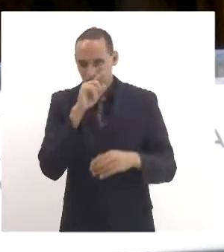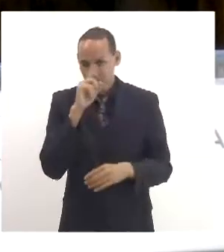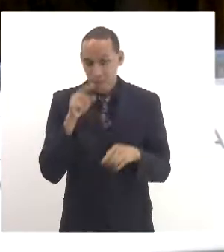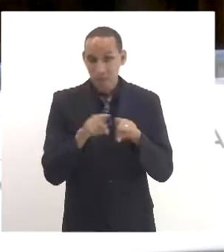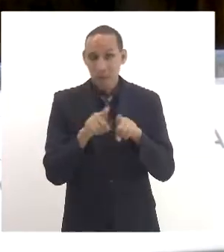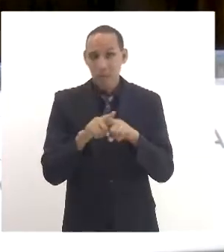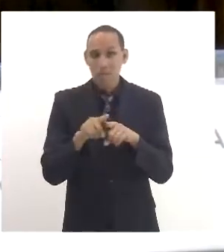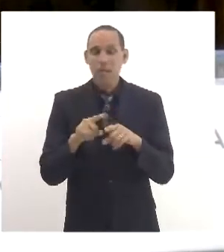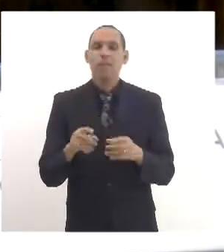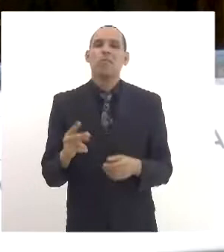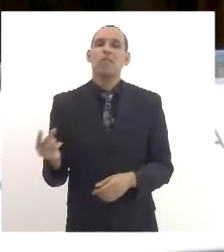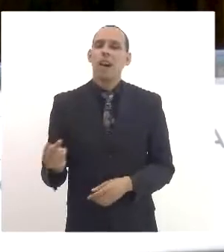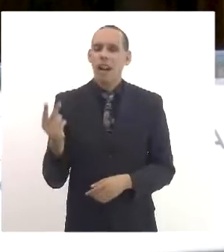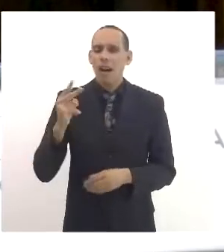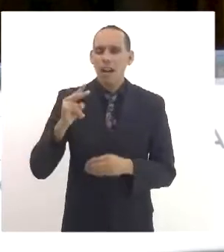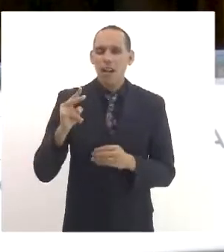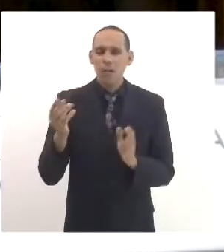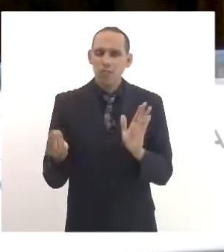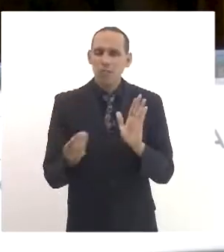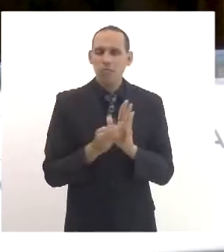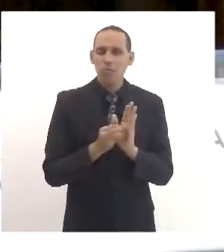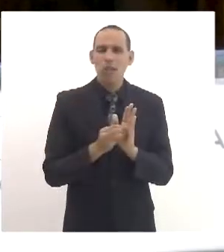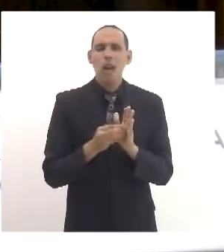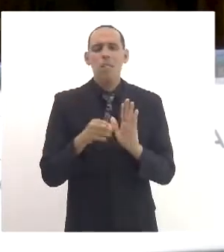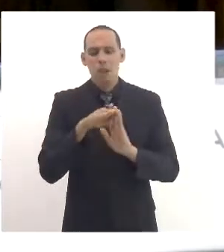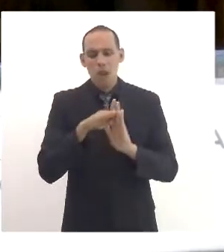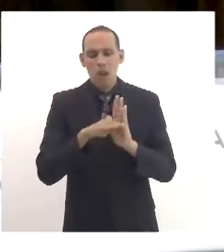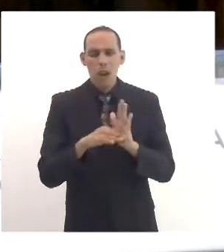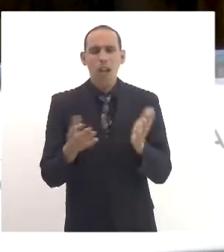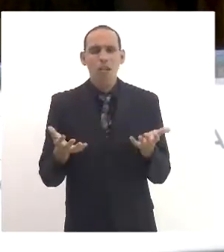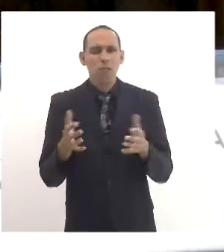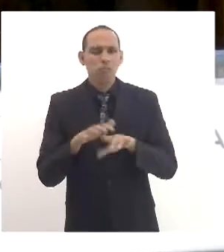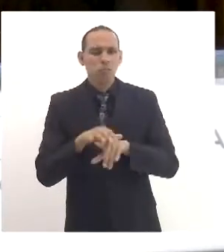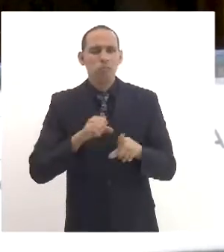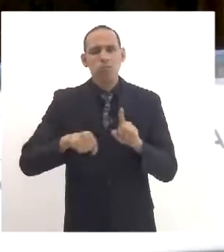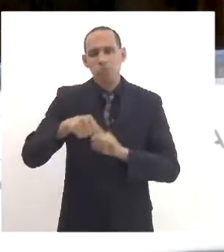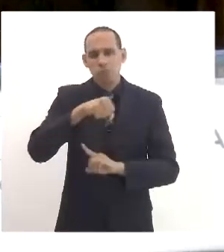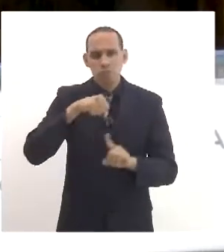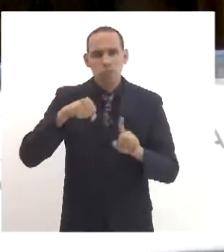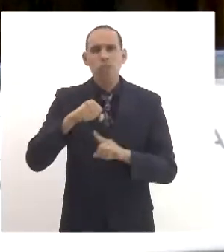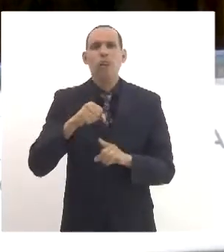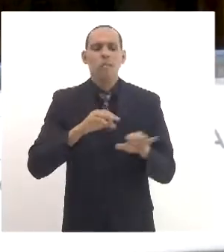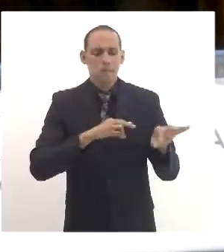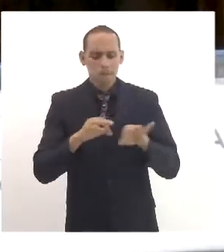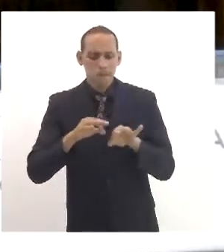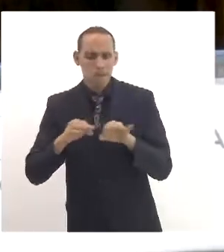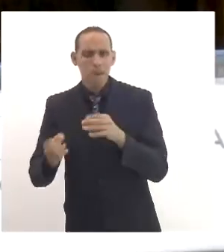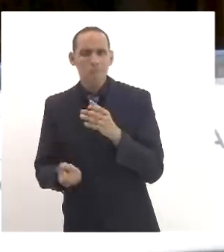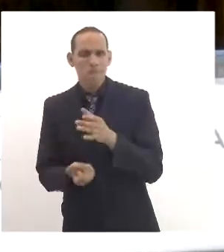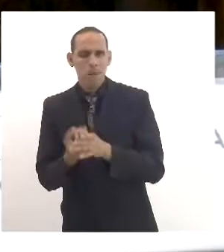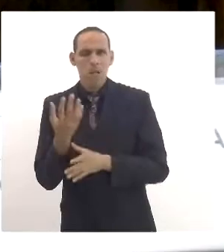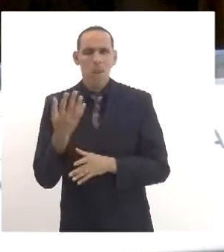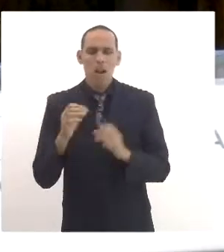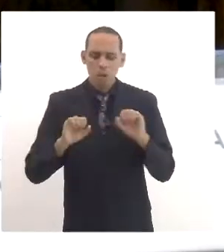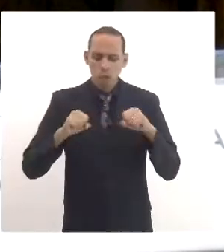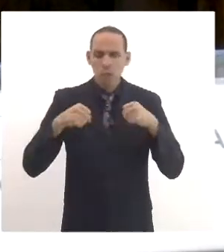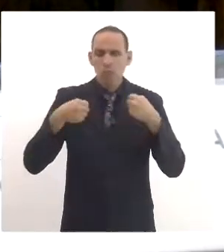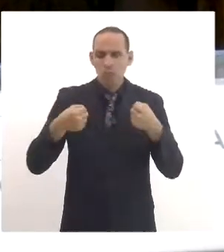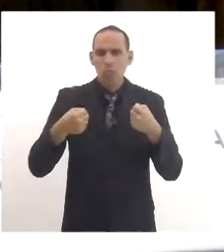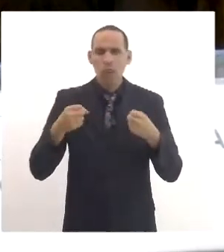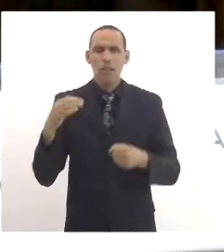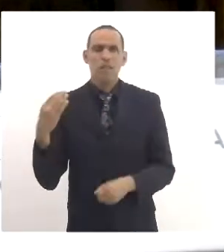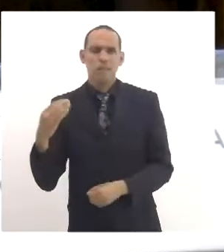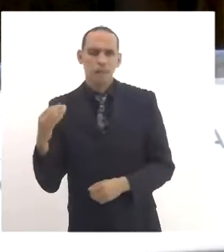como valor programas de inclusão social, arranjos produtivos locais nesse grande esforço de